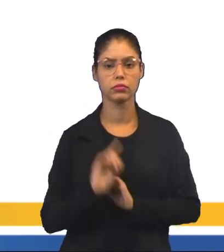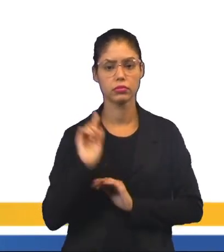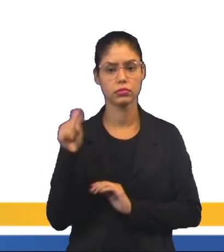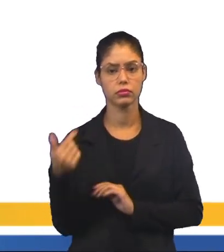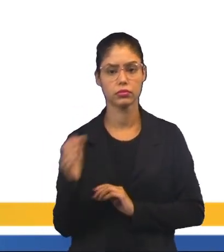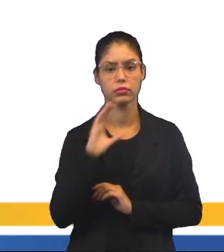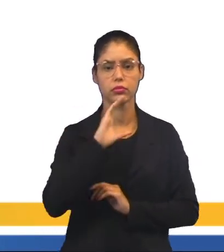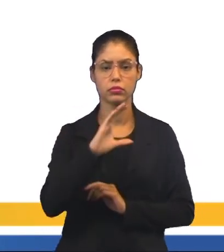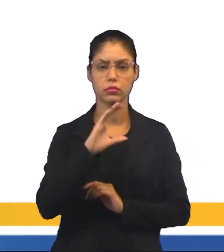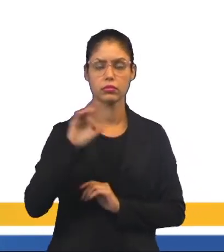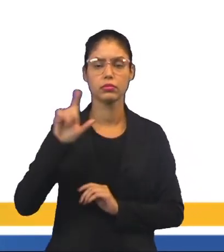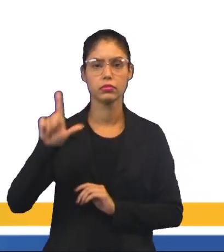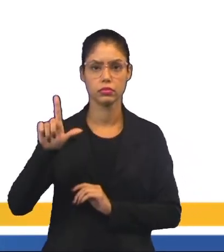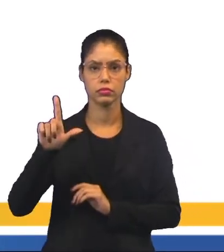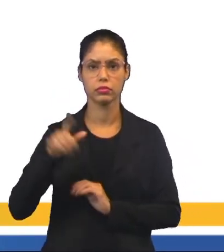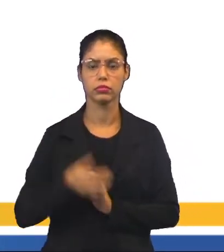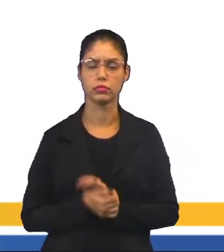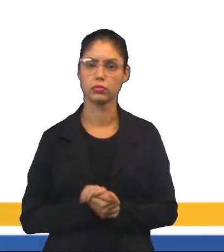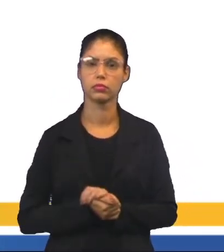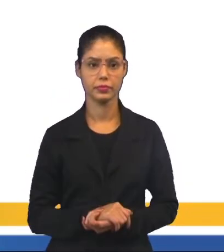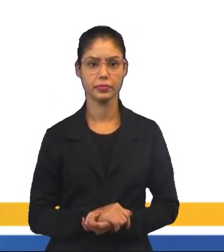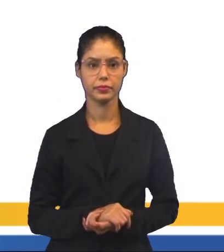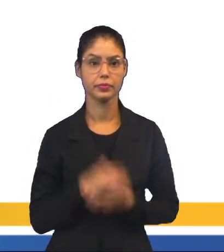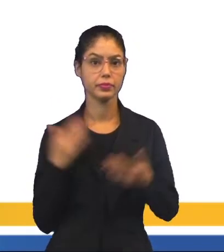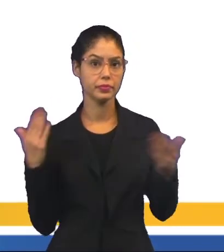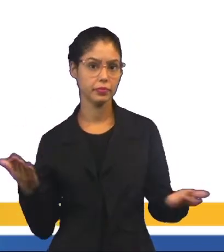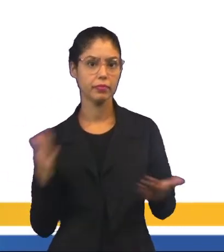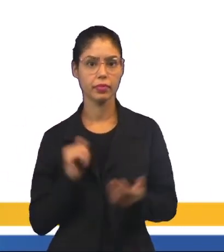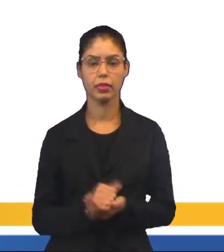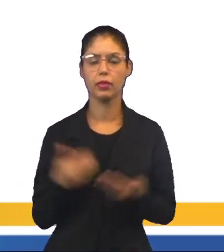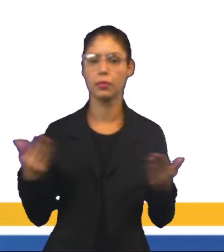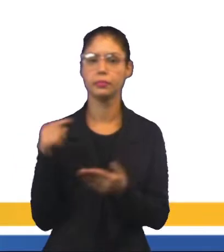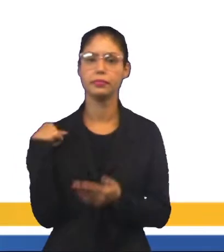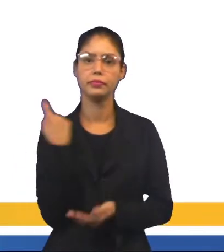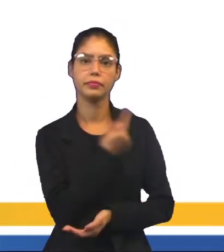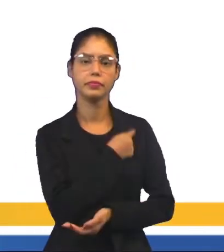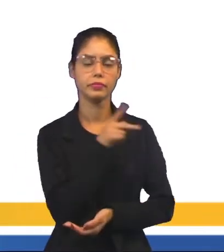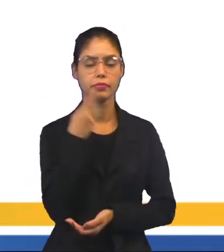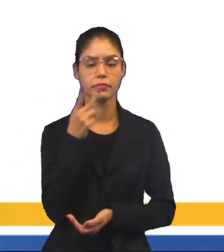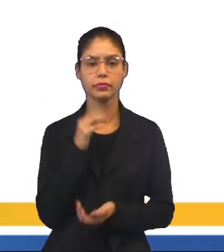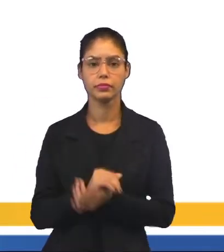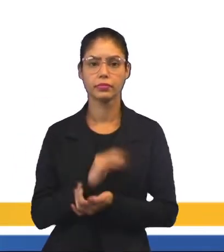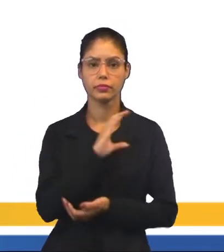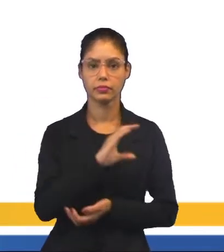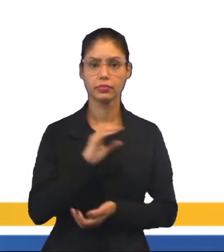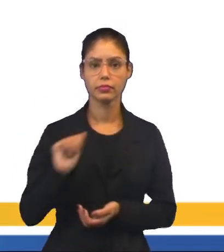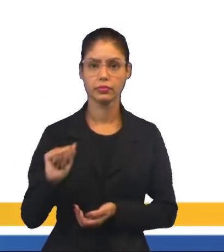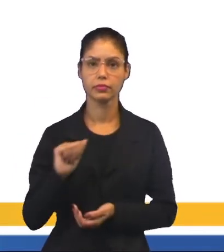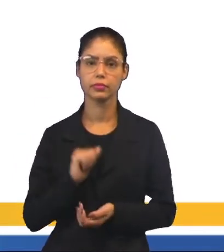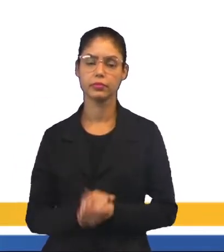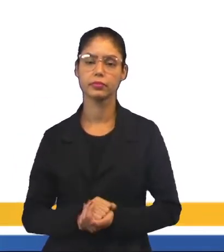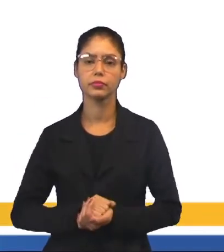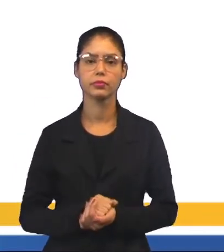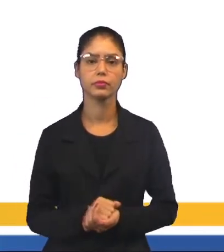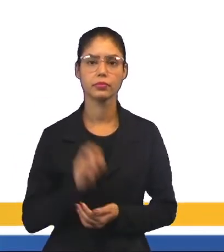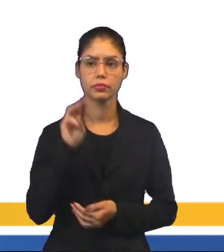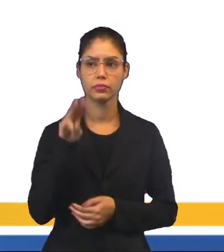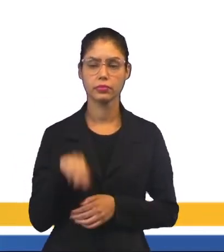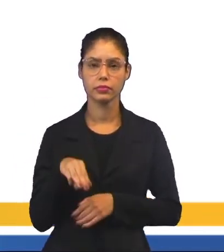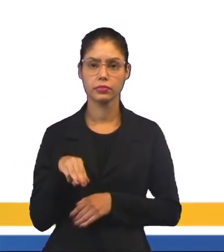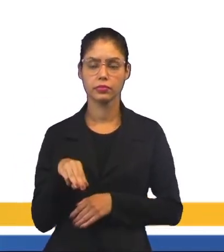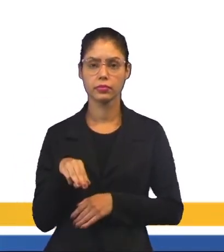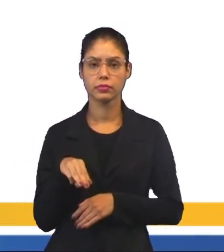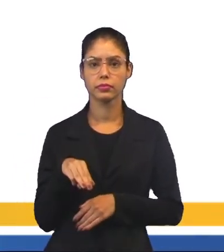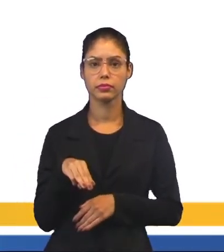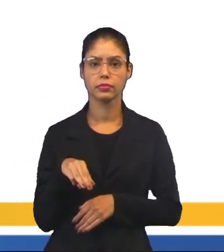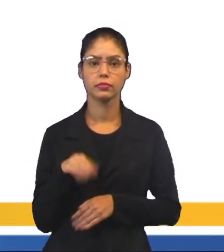o outro vai ser o coeficiente linear. Então, pessoal, agora vamos falar do coeficiente angular. No caso, o coeficiente angular